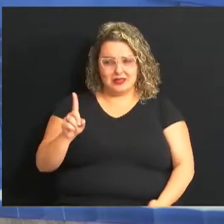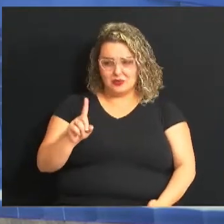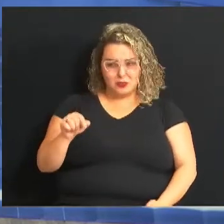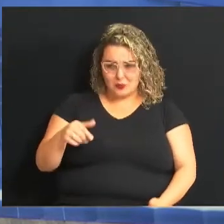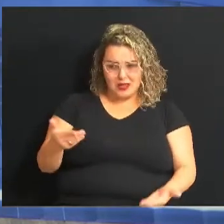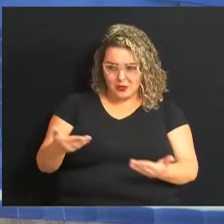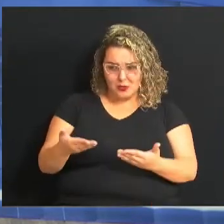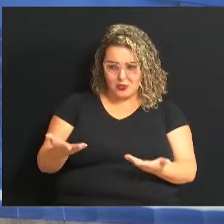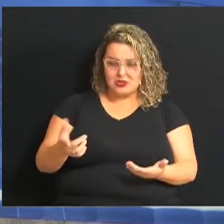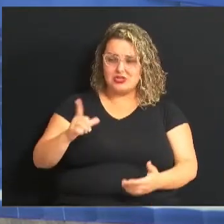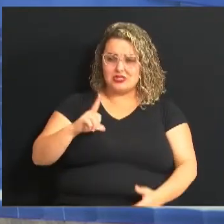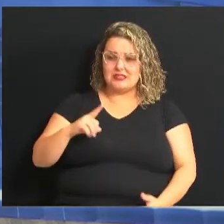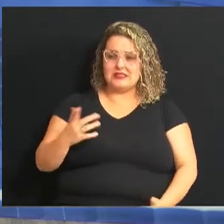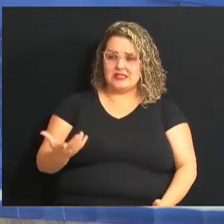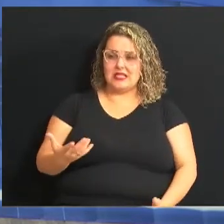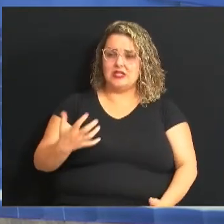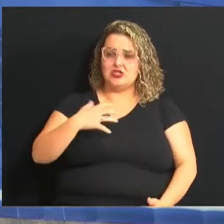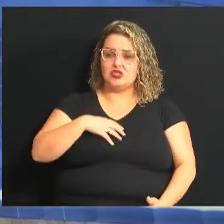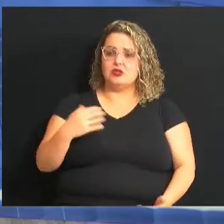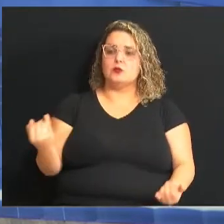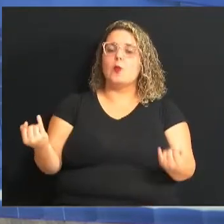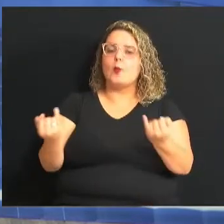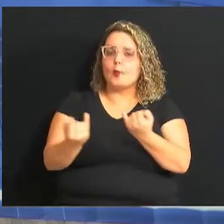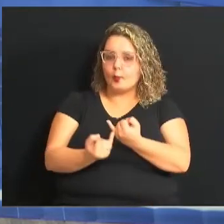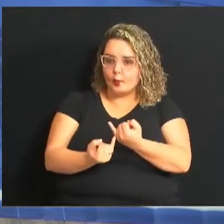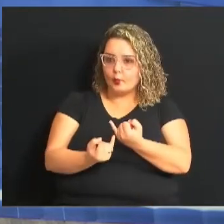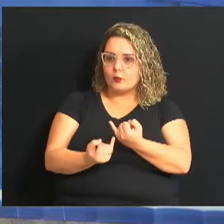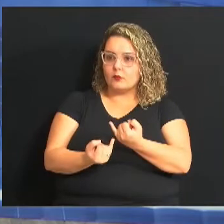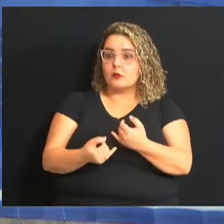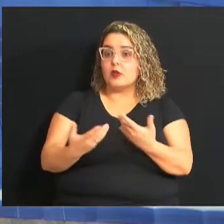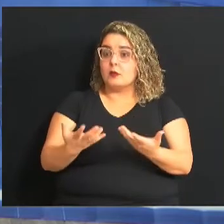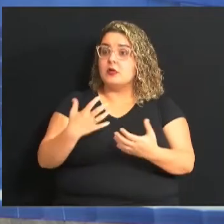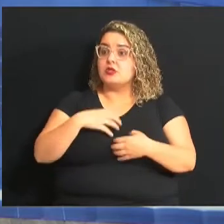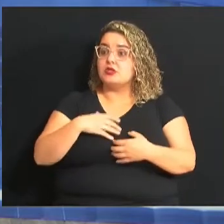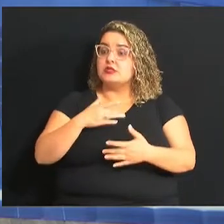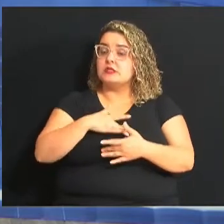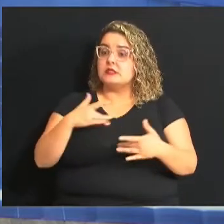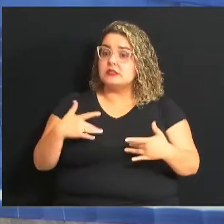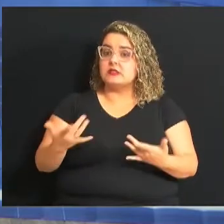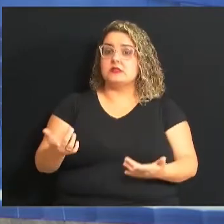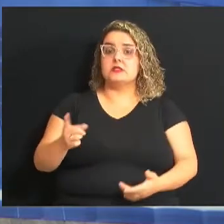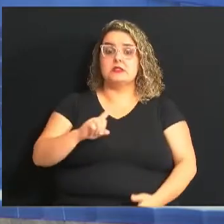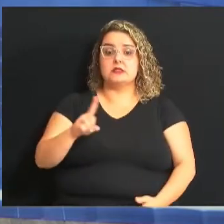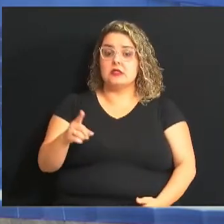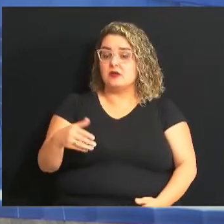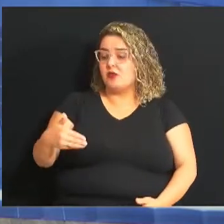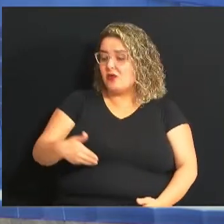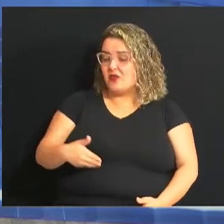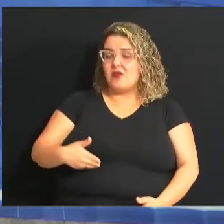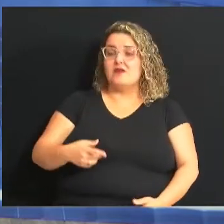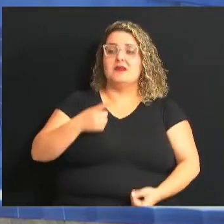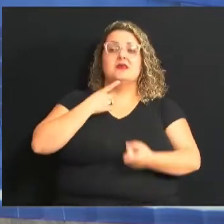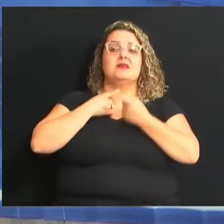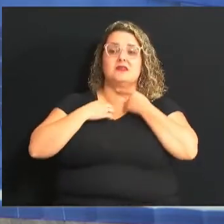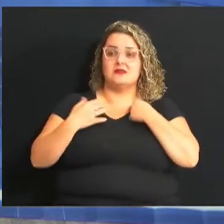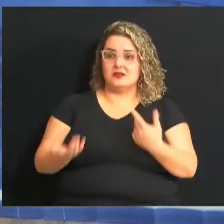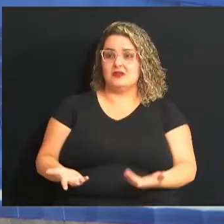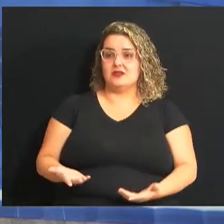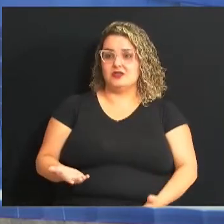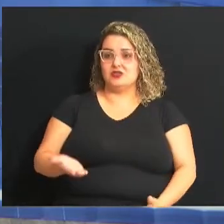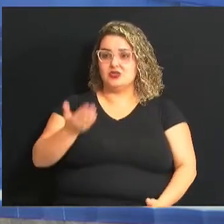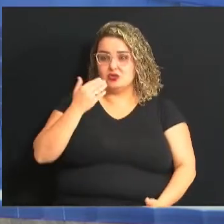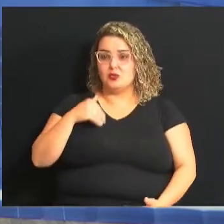hoje. Existe forma de perder peso, mas de maneira saudável, sem passar fome, sem ficar na vontade de comer aquilo que